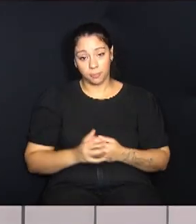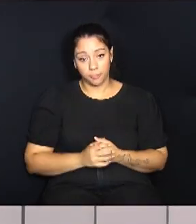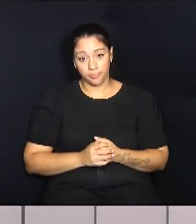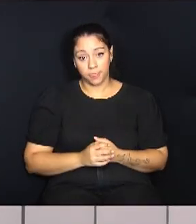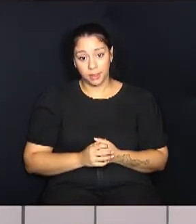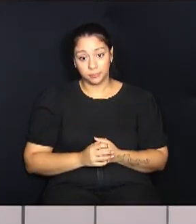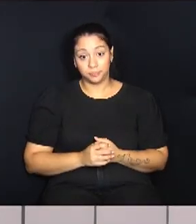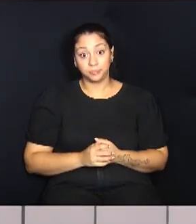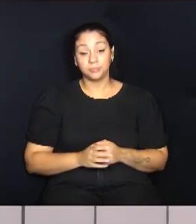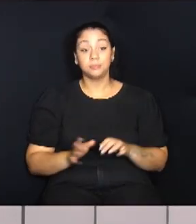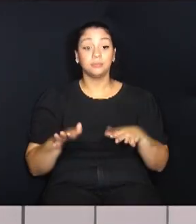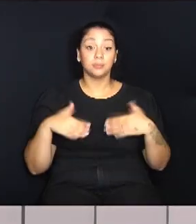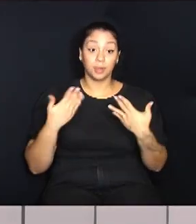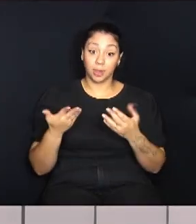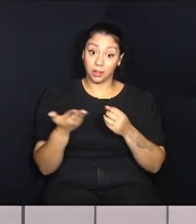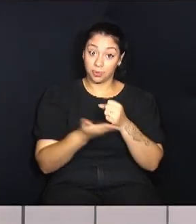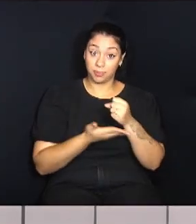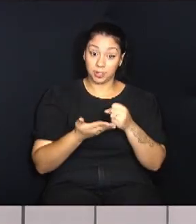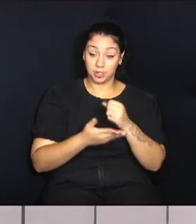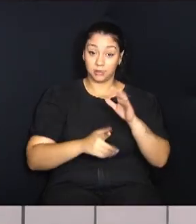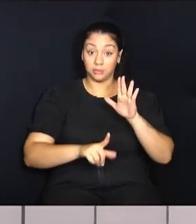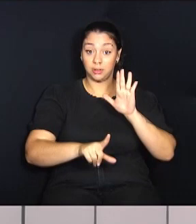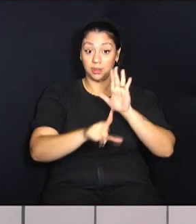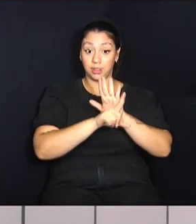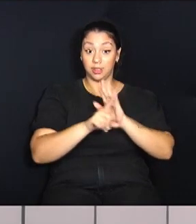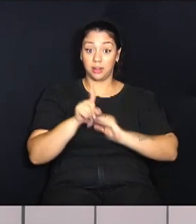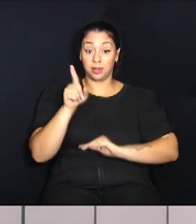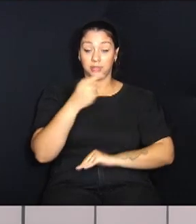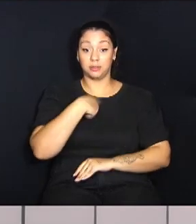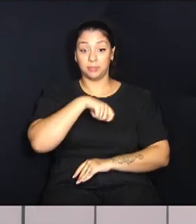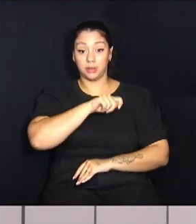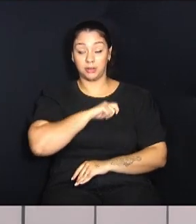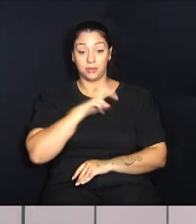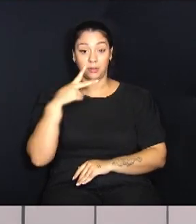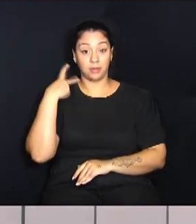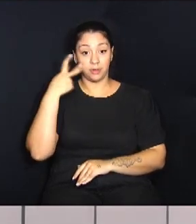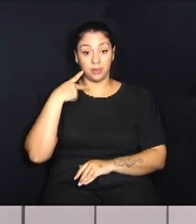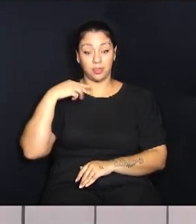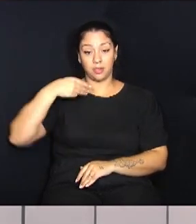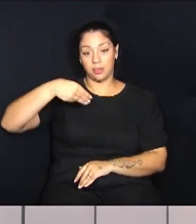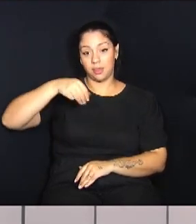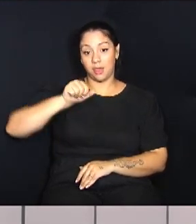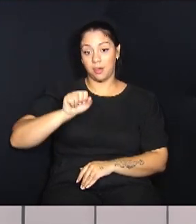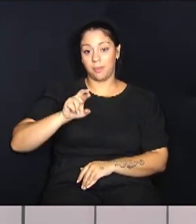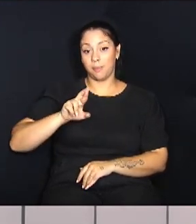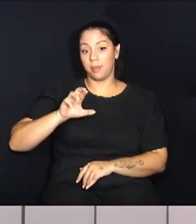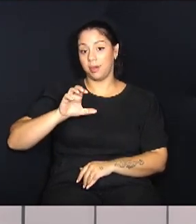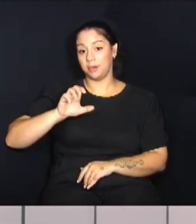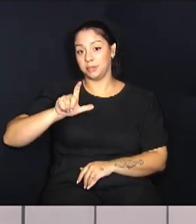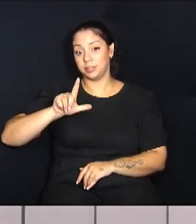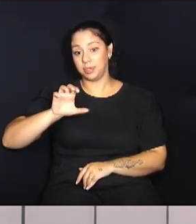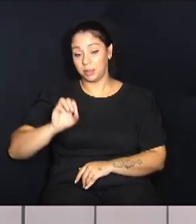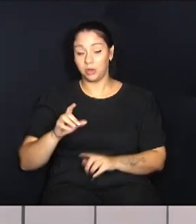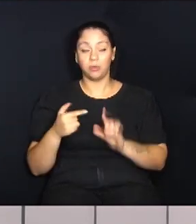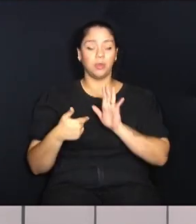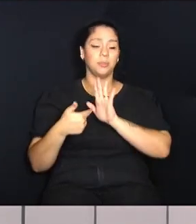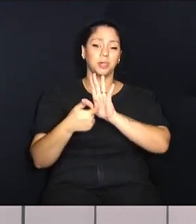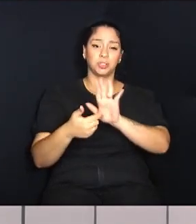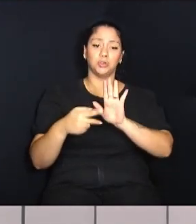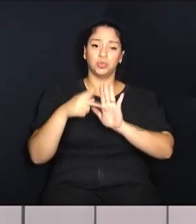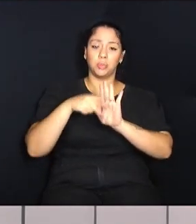E olha só, baseado em lei espanhola, o vereador Marcelo Silva apresentou um projeto de lei que cria